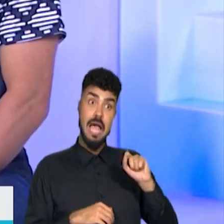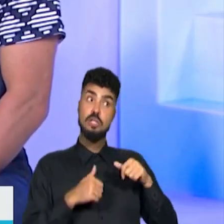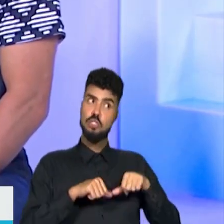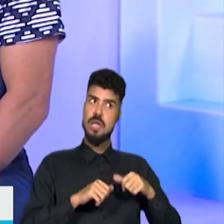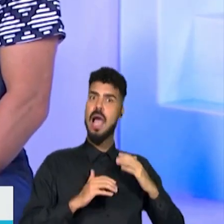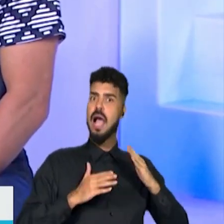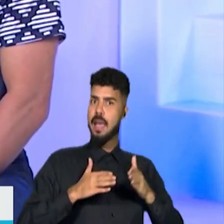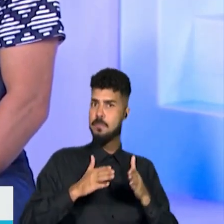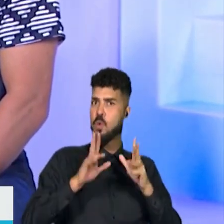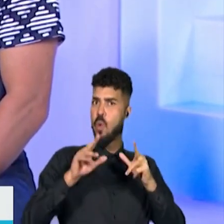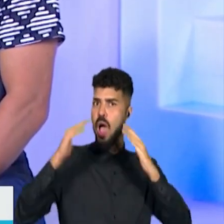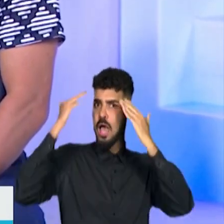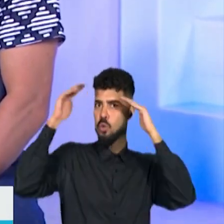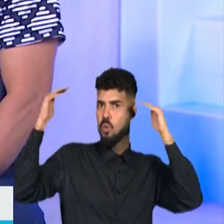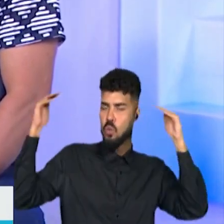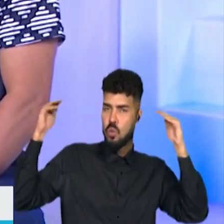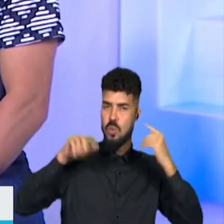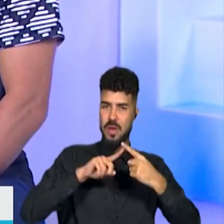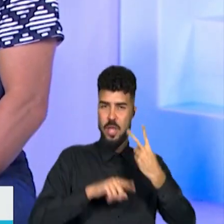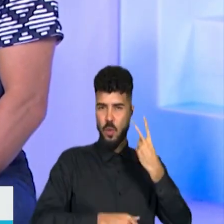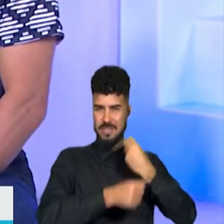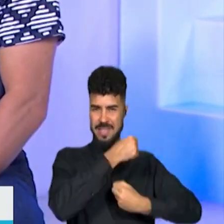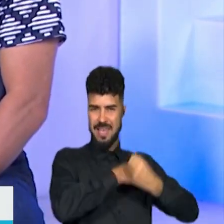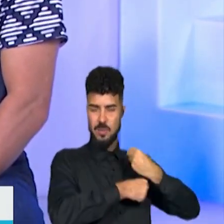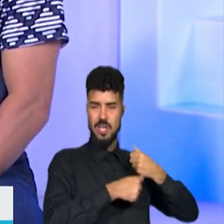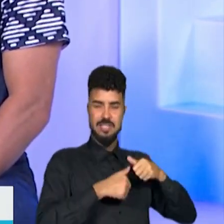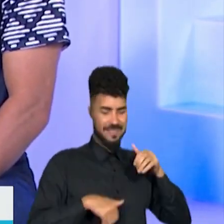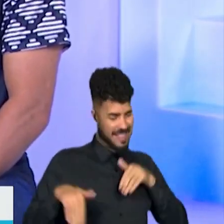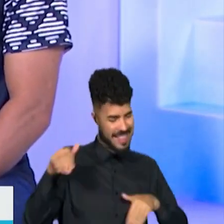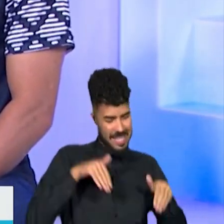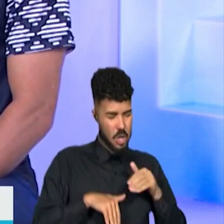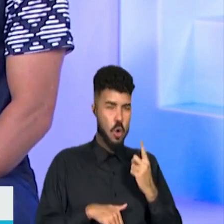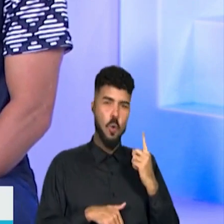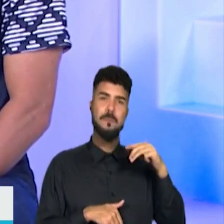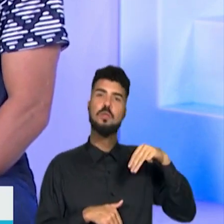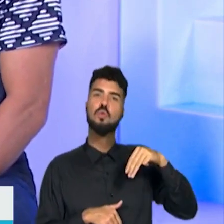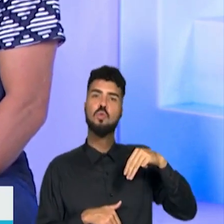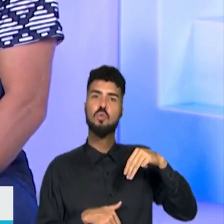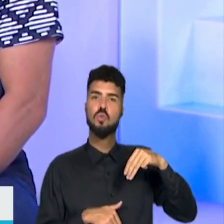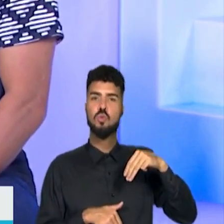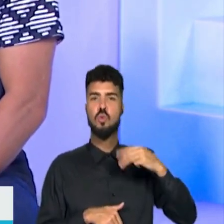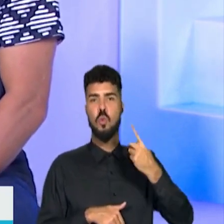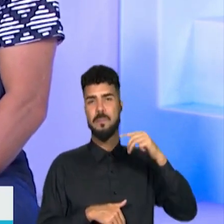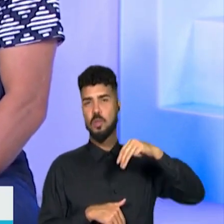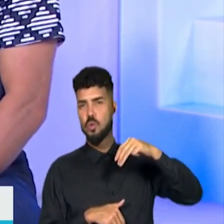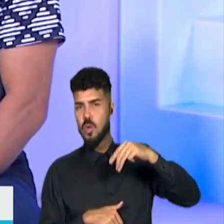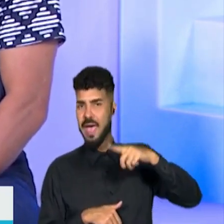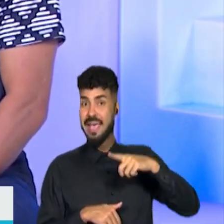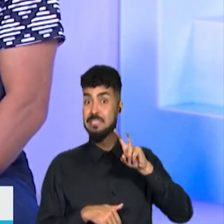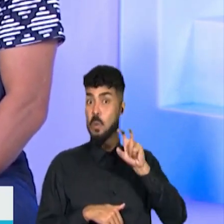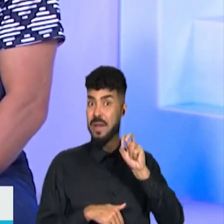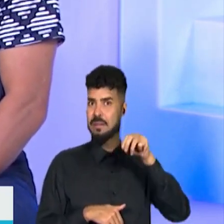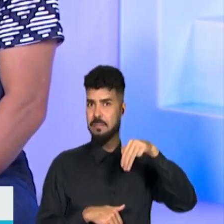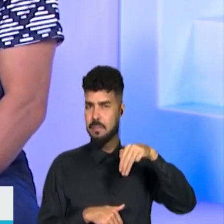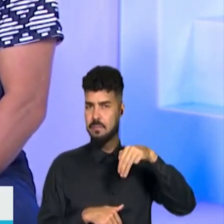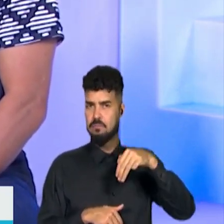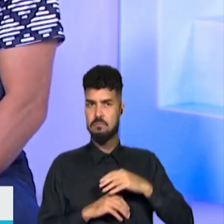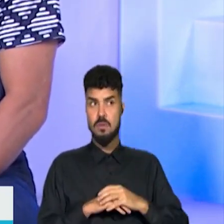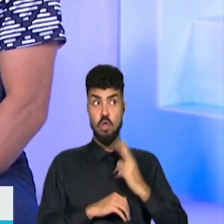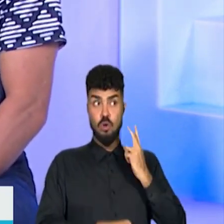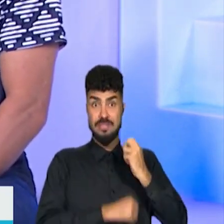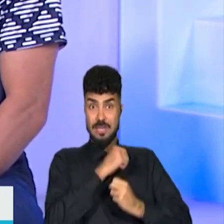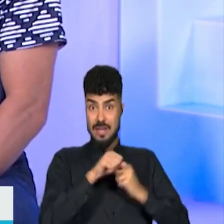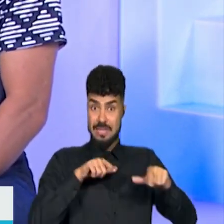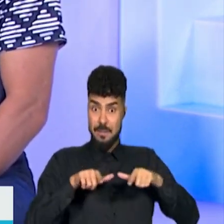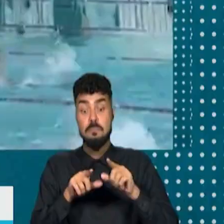Ela chegou há 2 anos atrás, fazia perto de 1 minuto para atravessar 50 metros. E aí, em 2 anos, a gente diminuiu aí 20 e